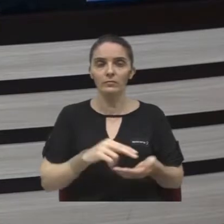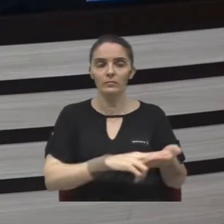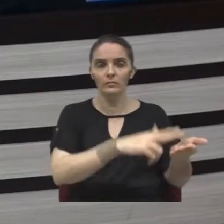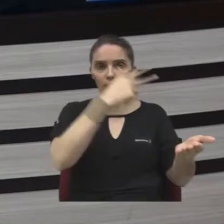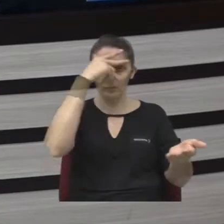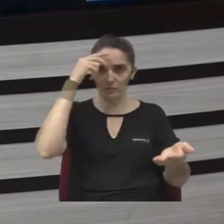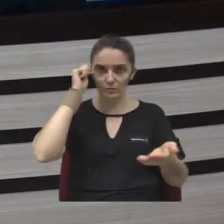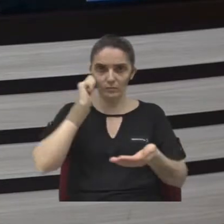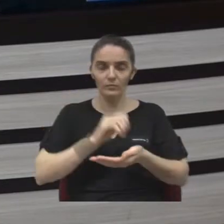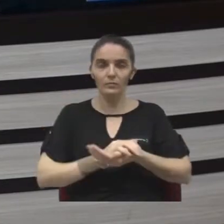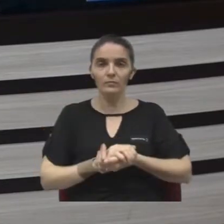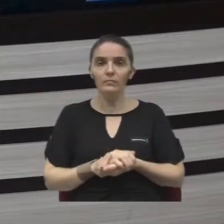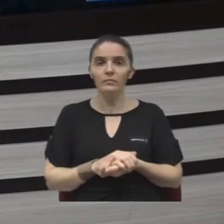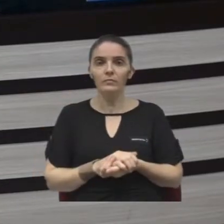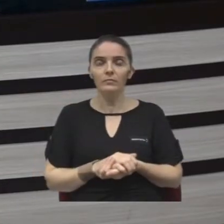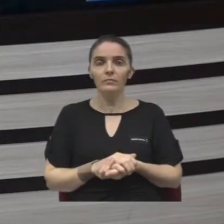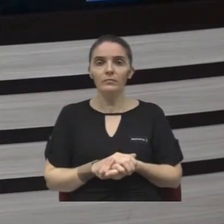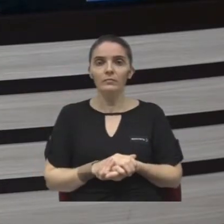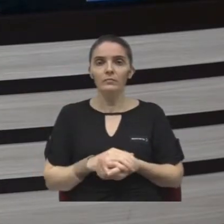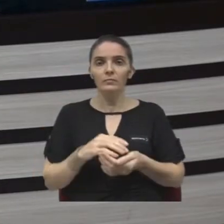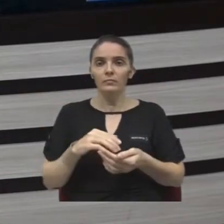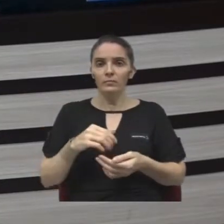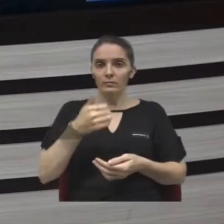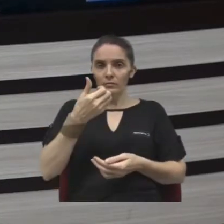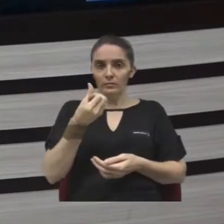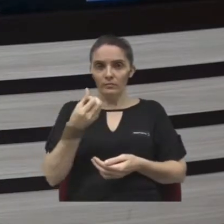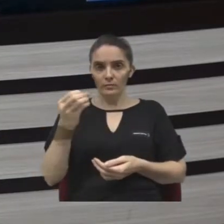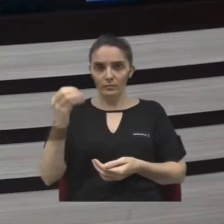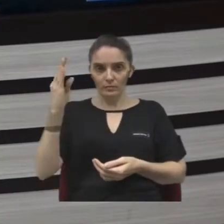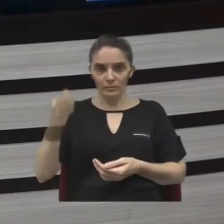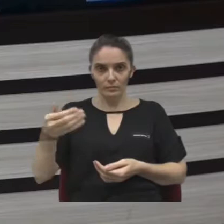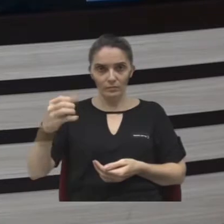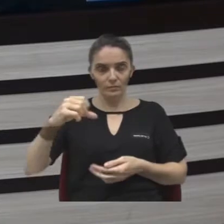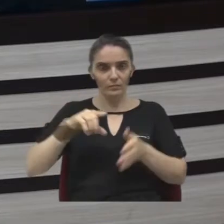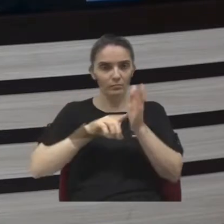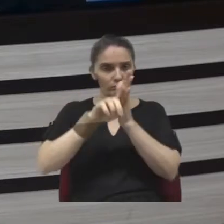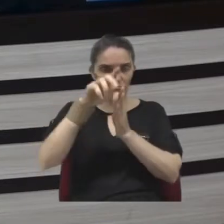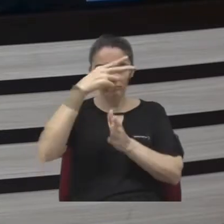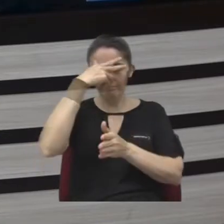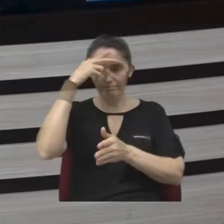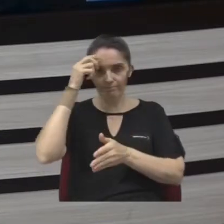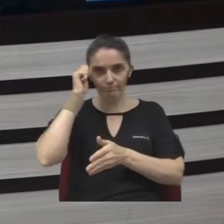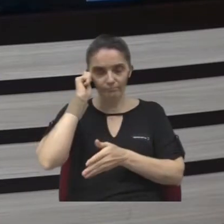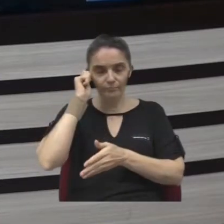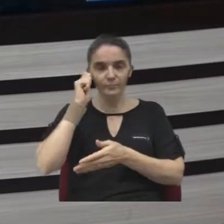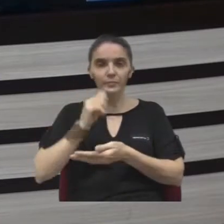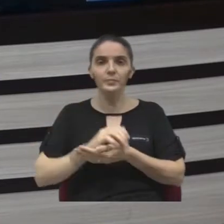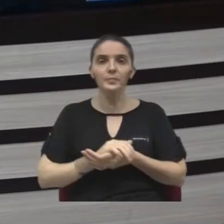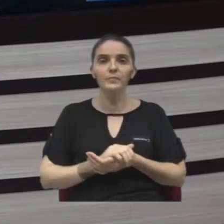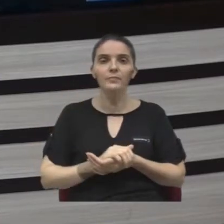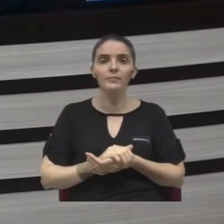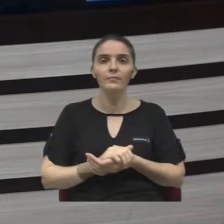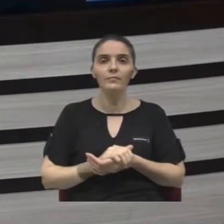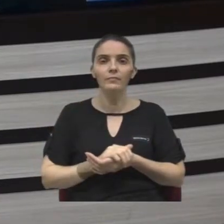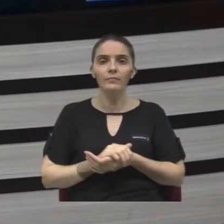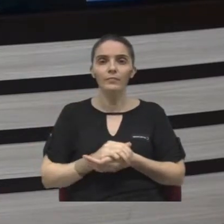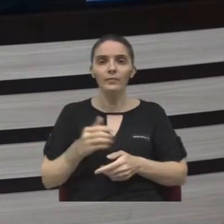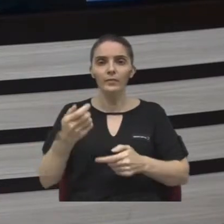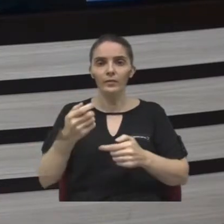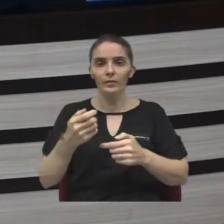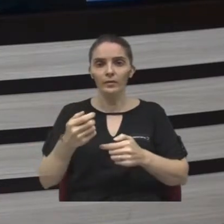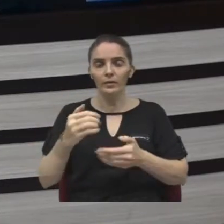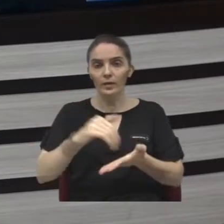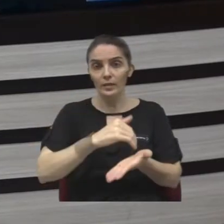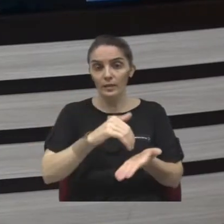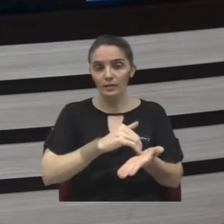Executivo. Requerimento 160/2019 requer informações ao Poder Executivo sobre a Secretaria de Urbanismo,